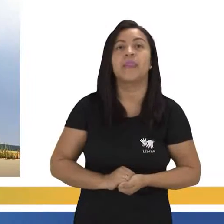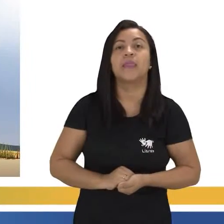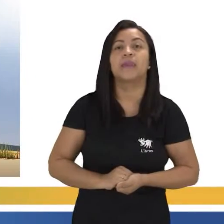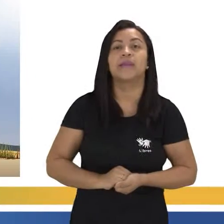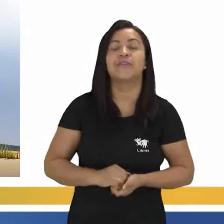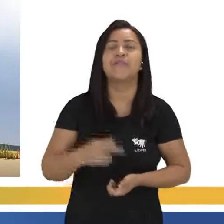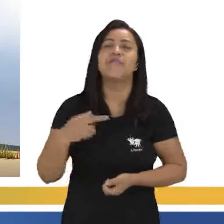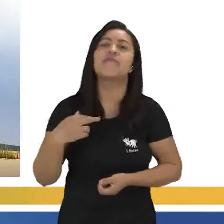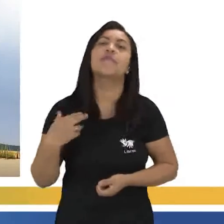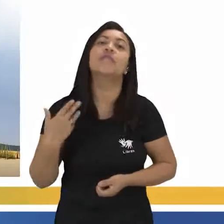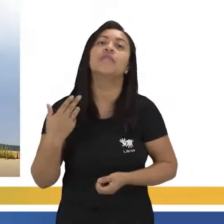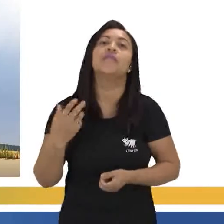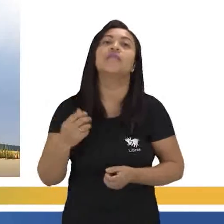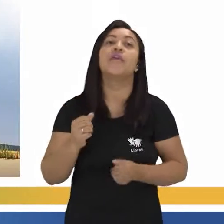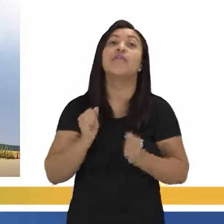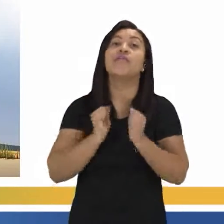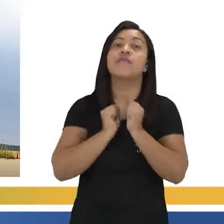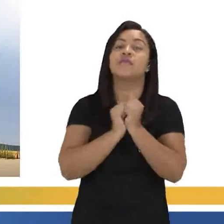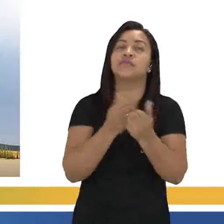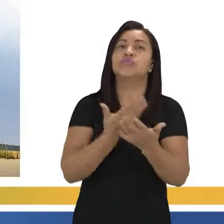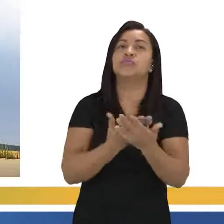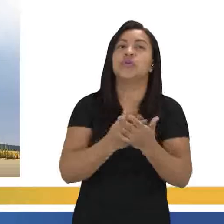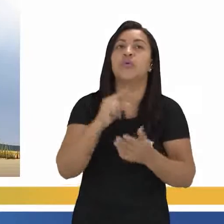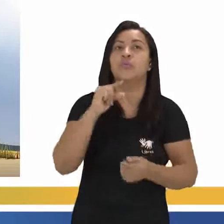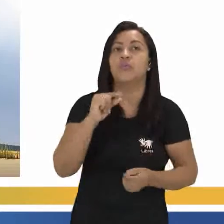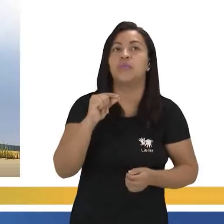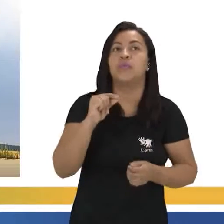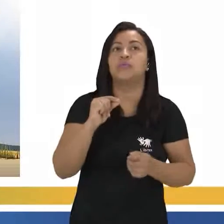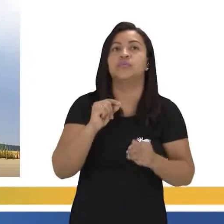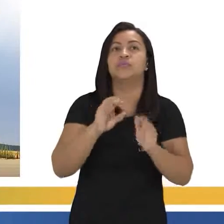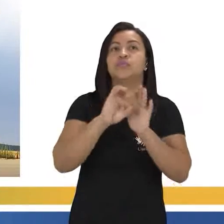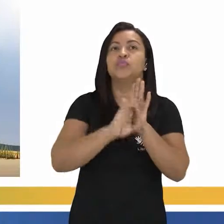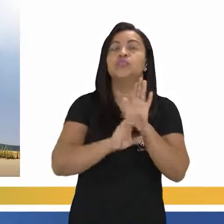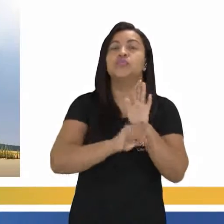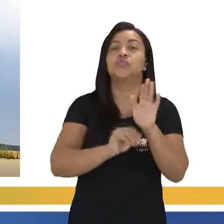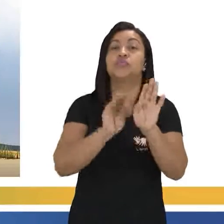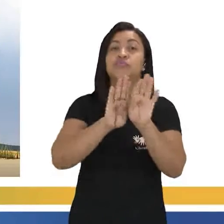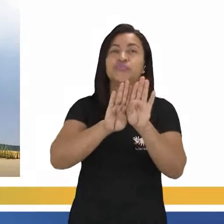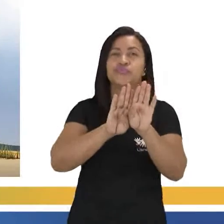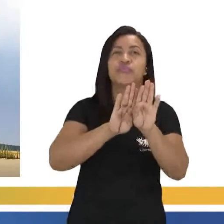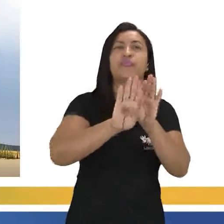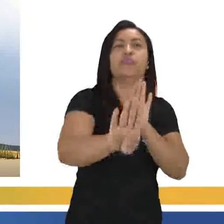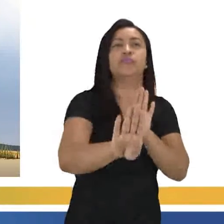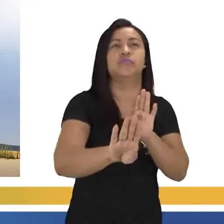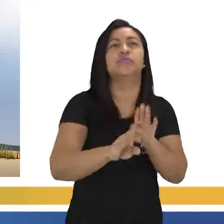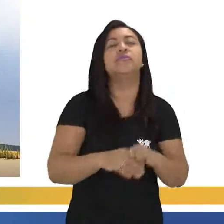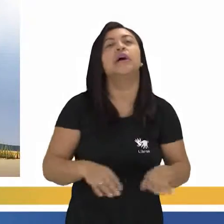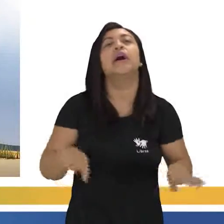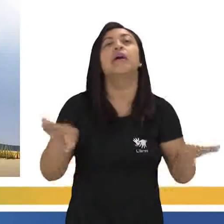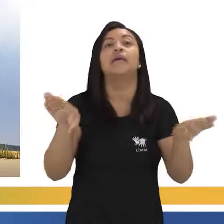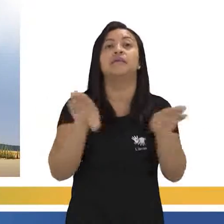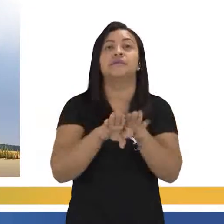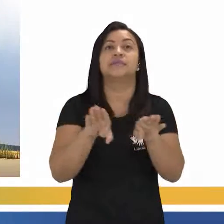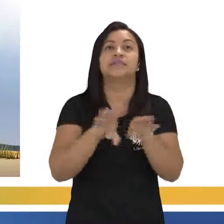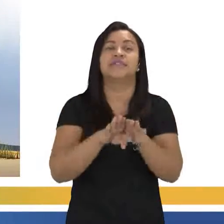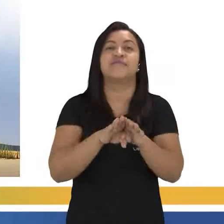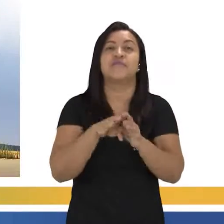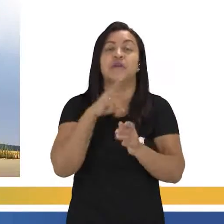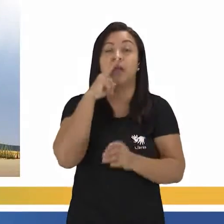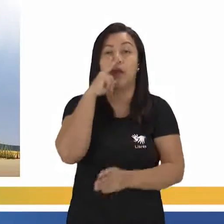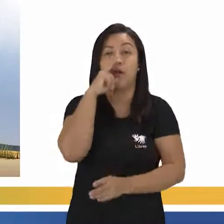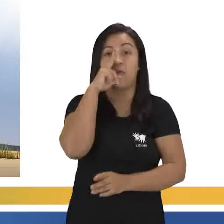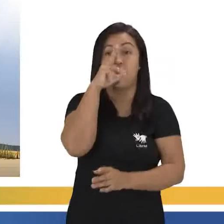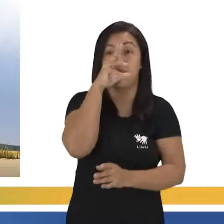Vamos estudar um pouco sobre o teorema do impulso. O teorema do impulso ele vai relacionar agora a